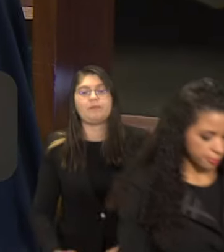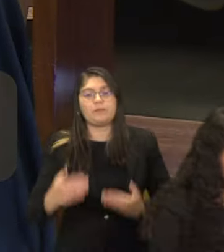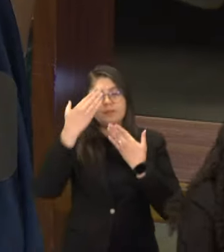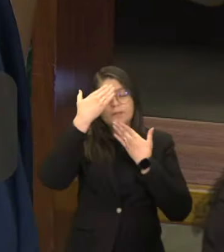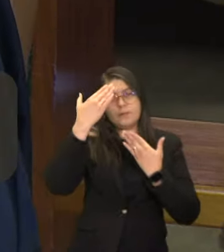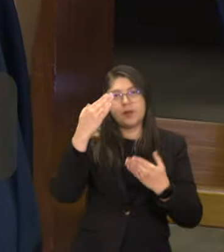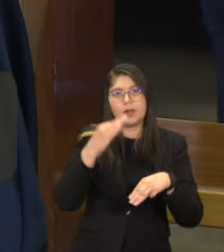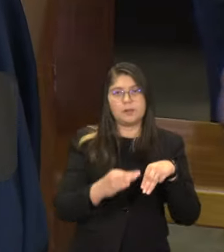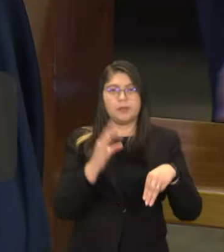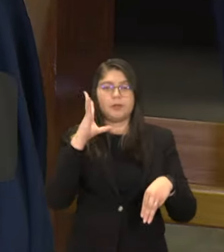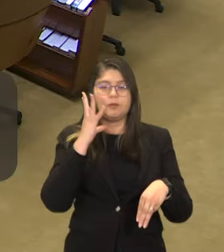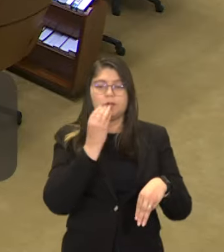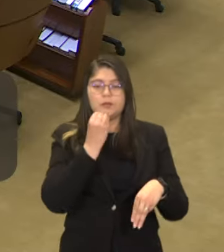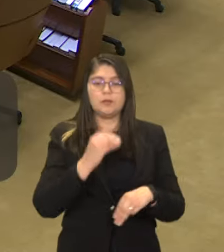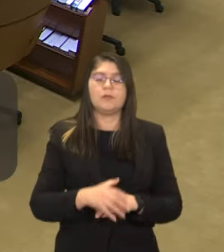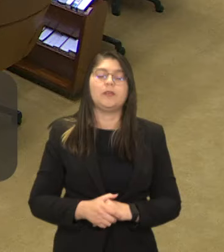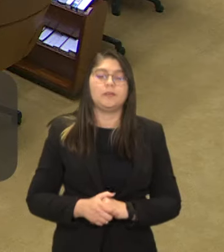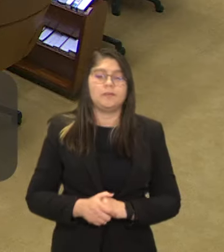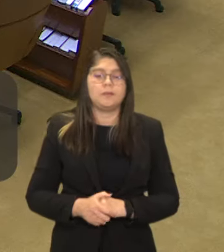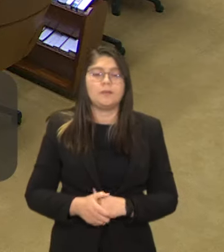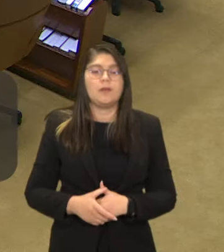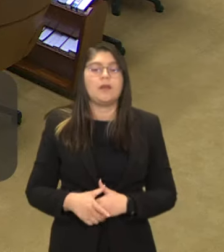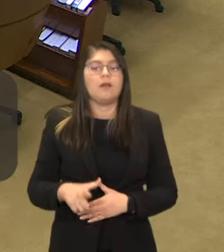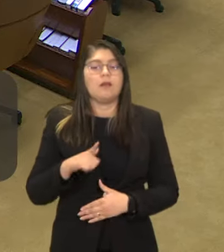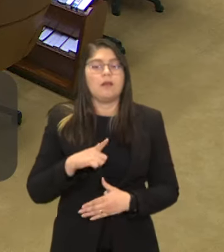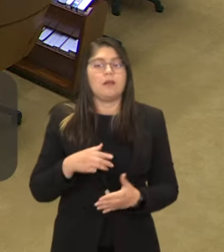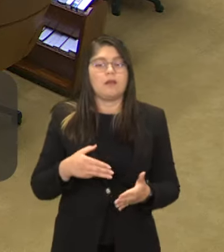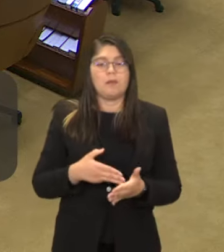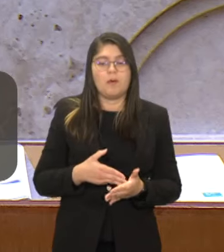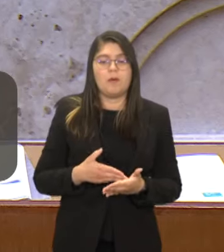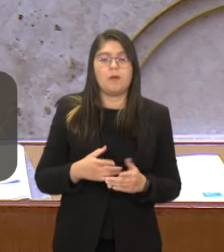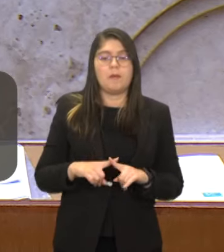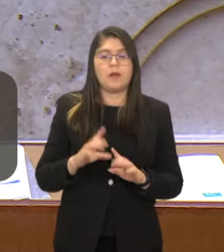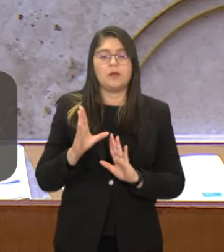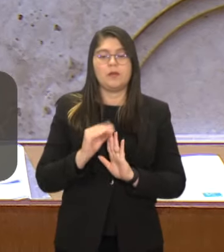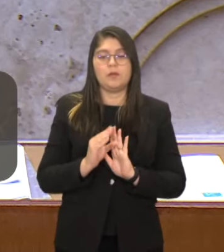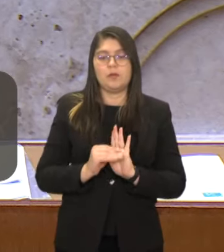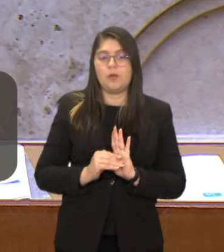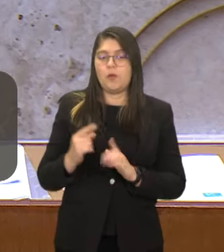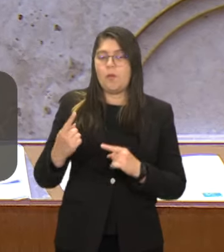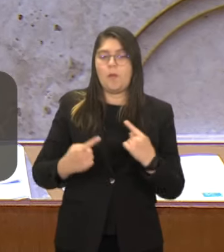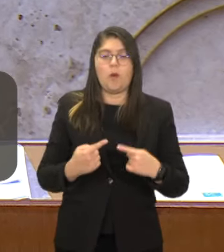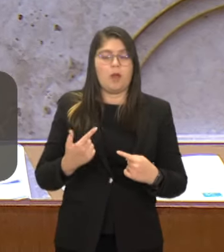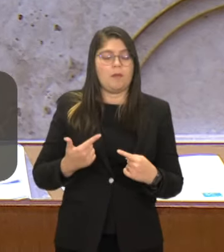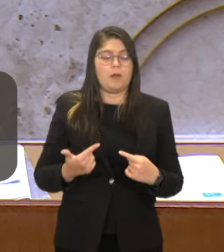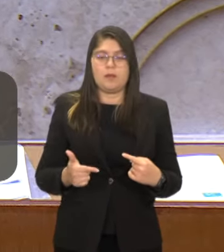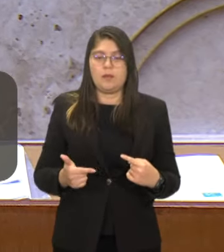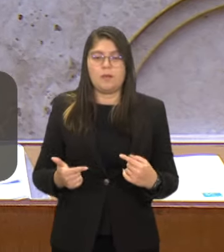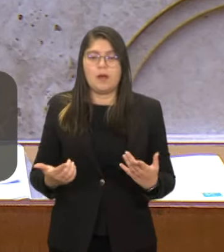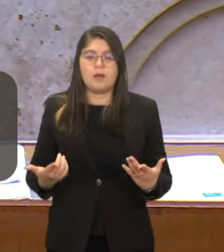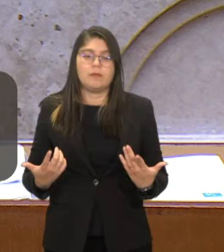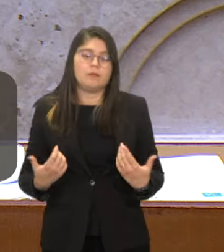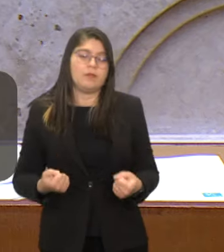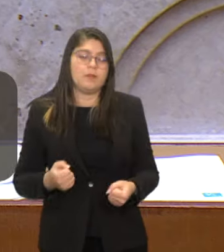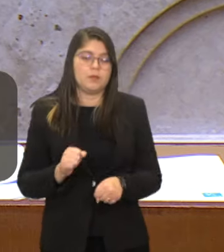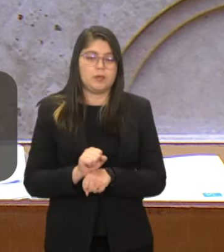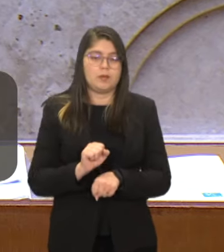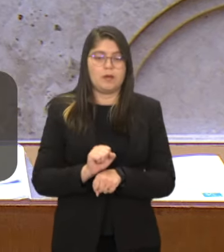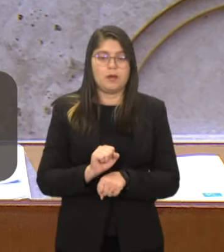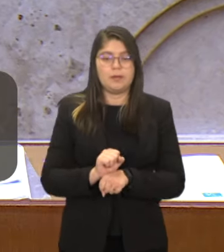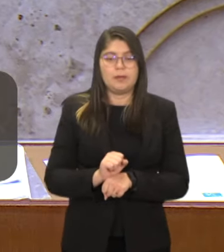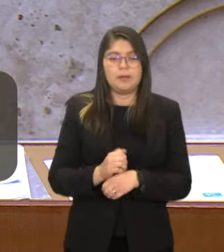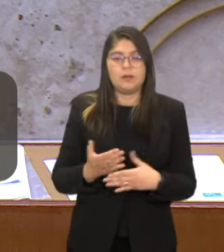Toffoli. Nós temos quórum e não é uma matéria polêmica que justifique aguardarmos os demais colegas, então